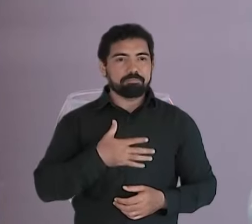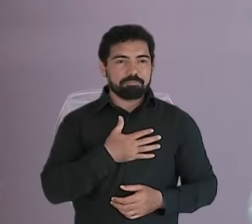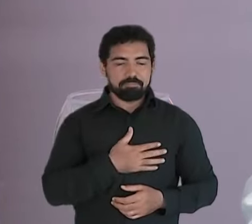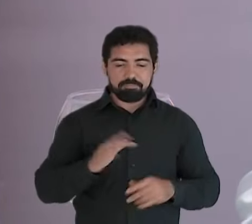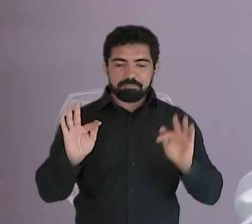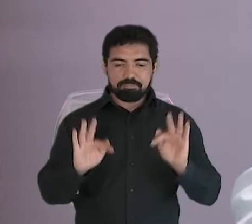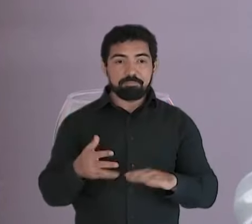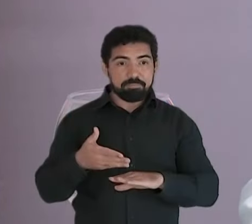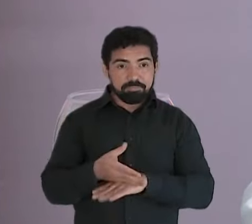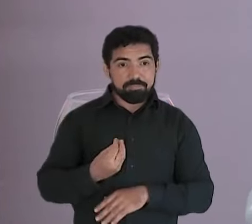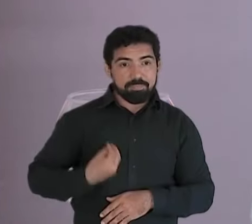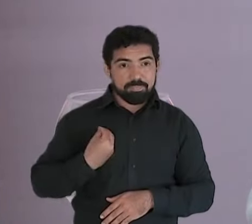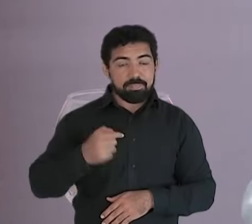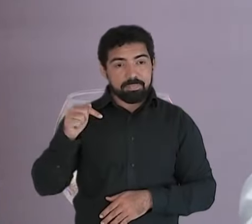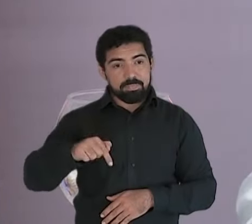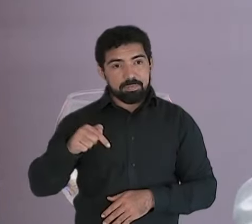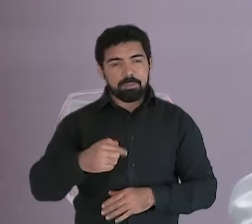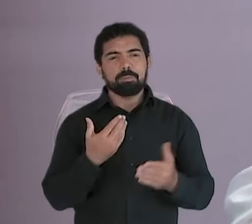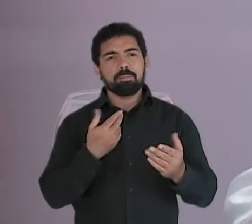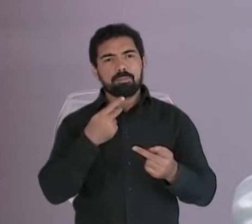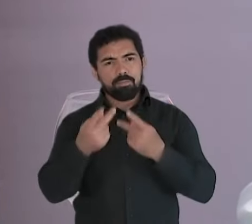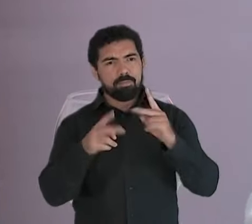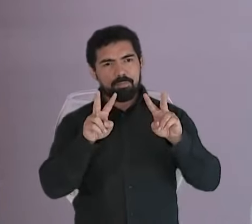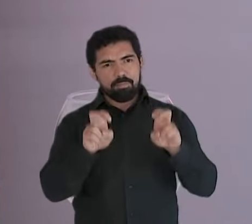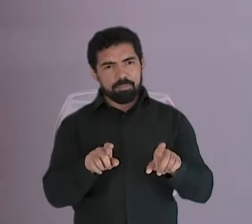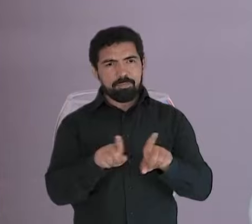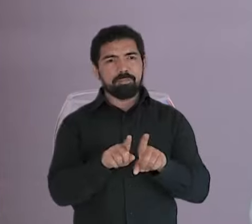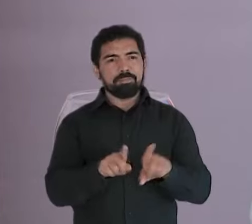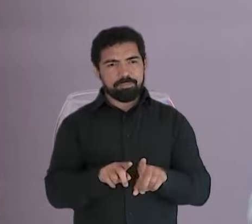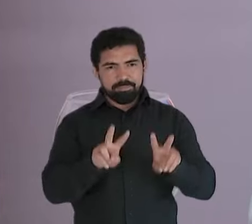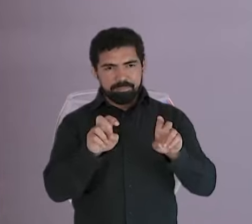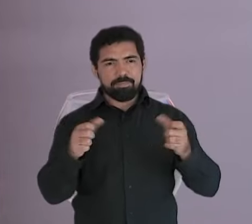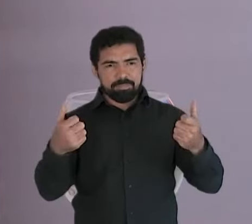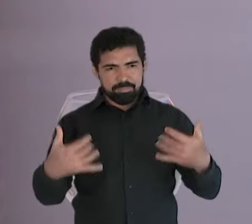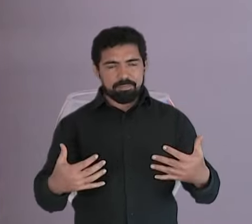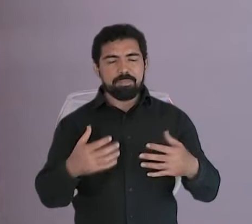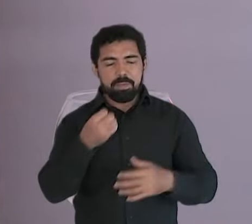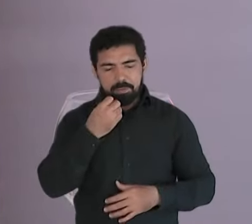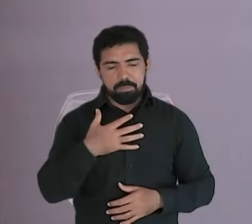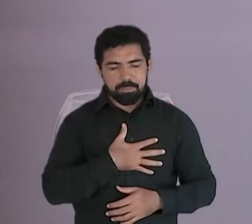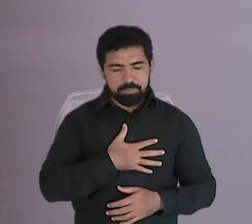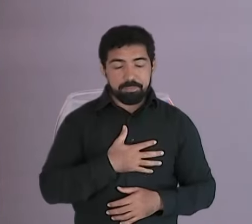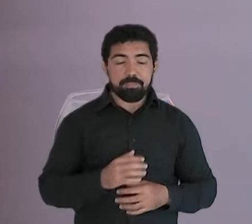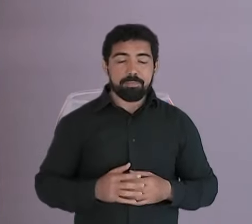estar aqui. É um prazer enorme falar sobre o tema, né? E, assim,